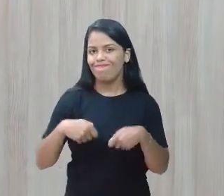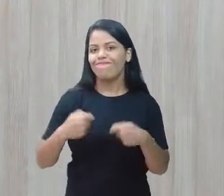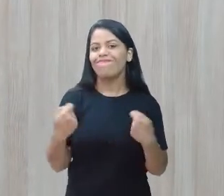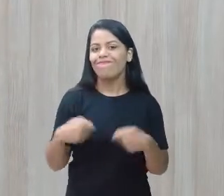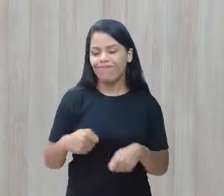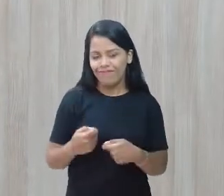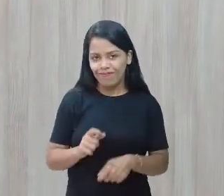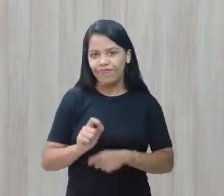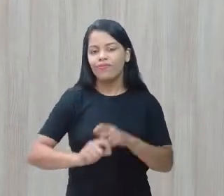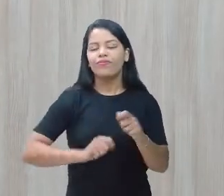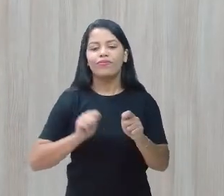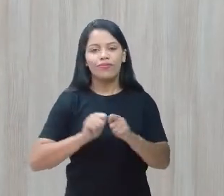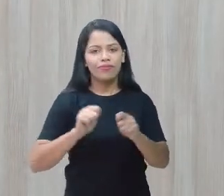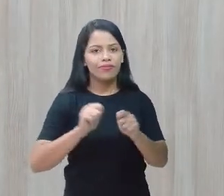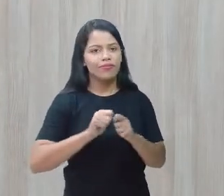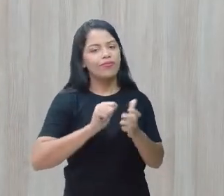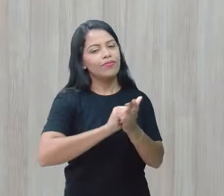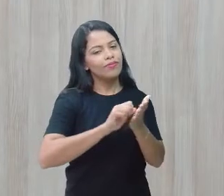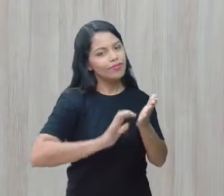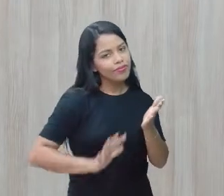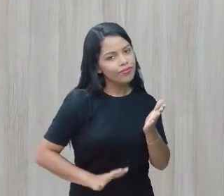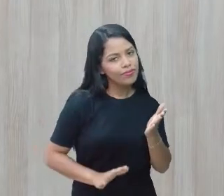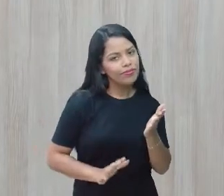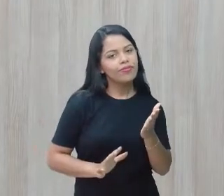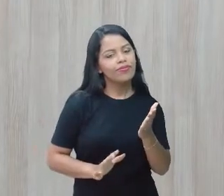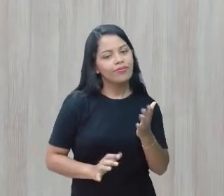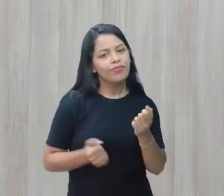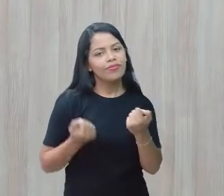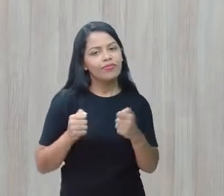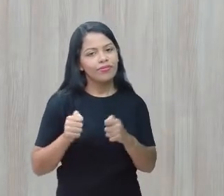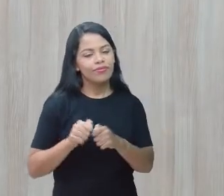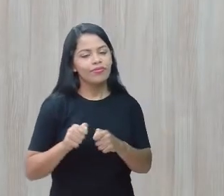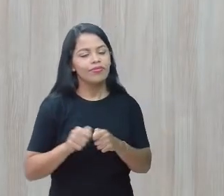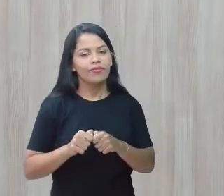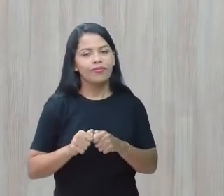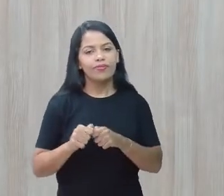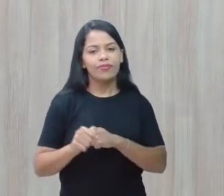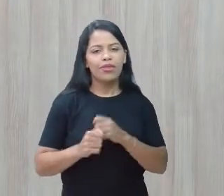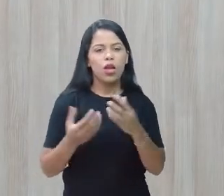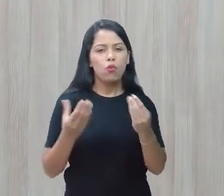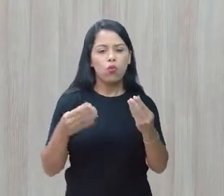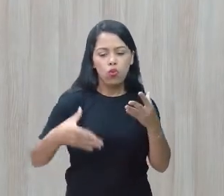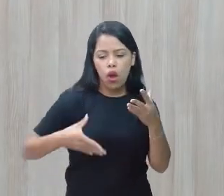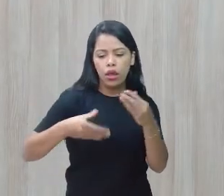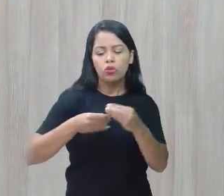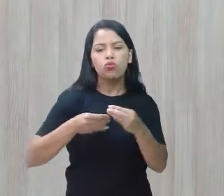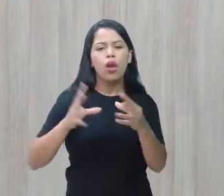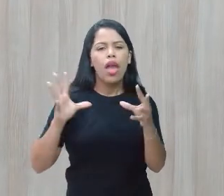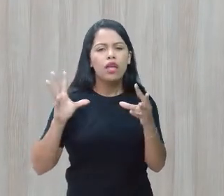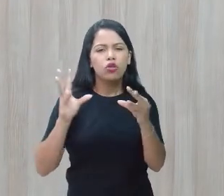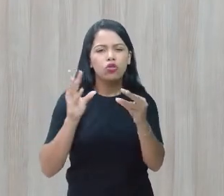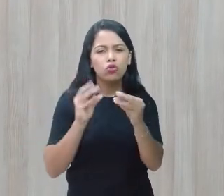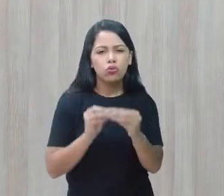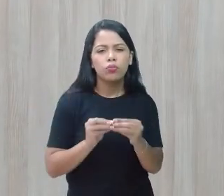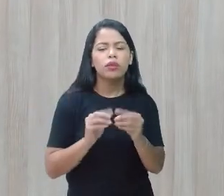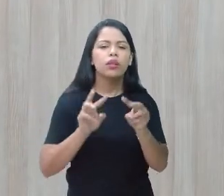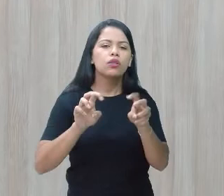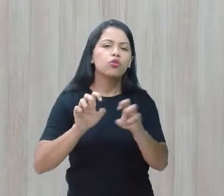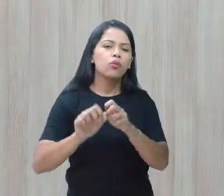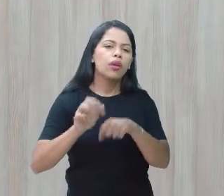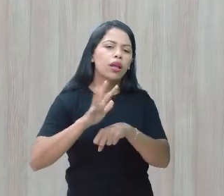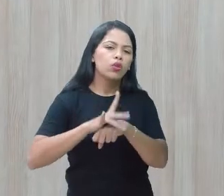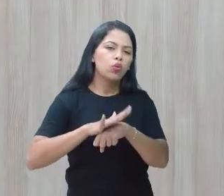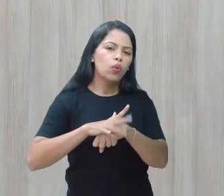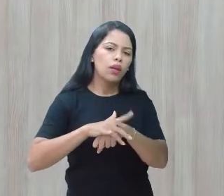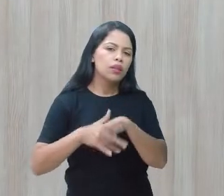né, fazer um exercício para ficar de forma bem, vamos dizer assim, resumida, a questão de